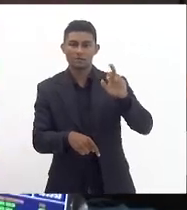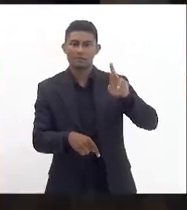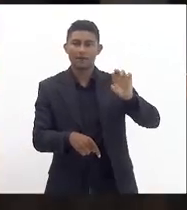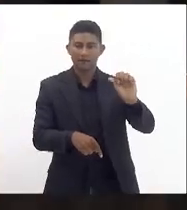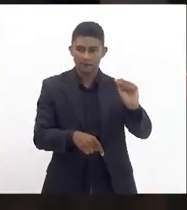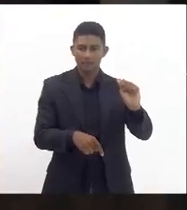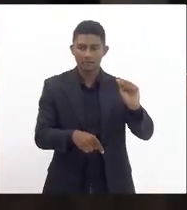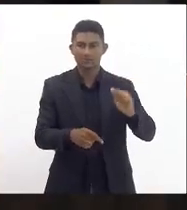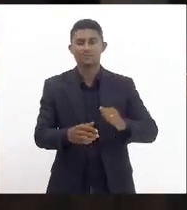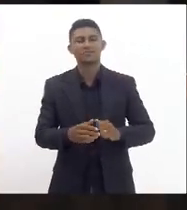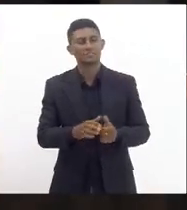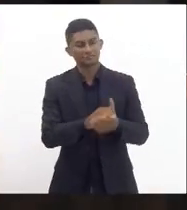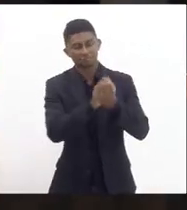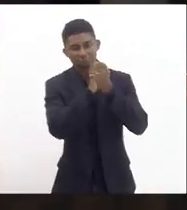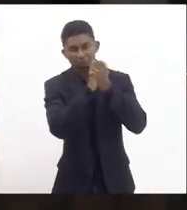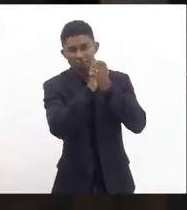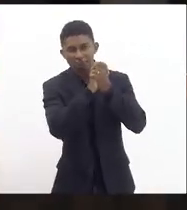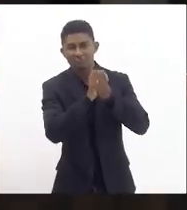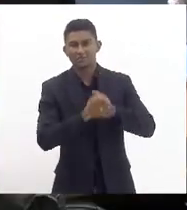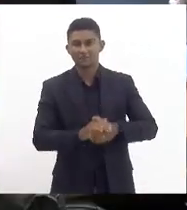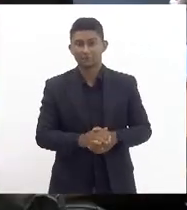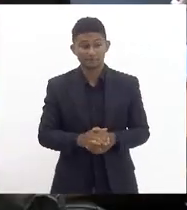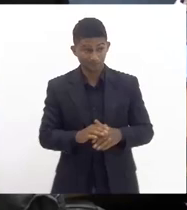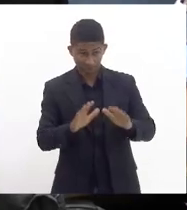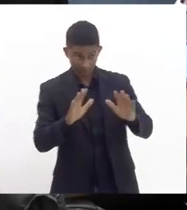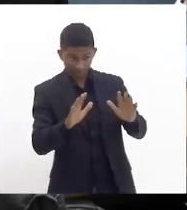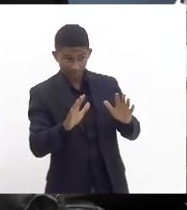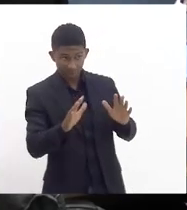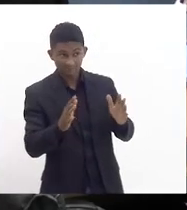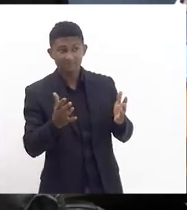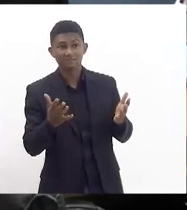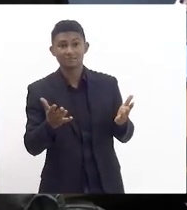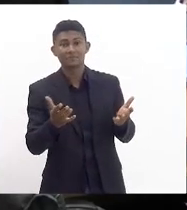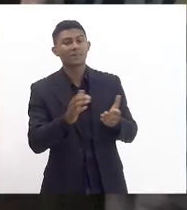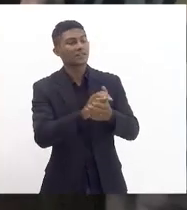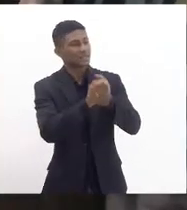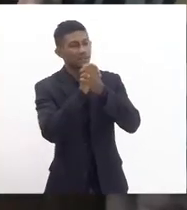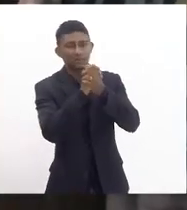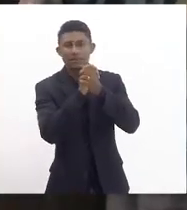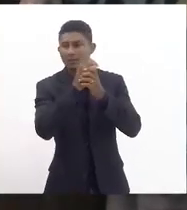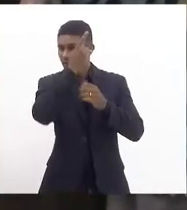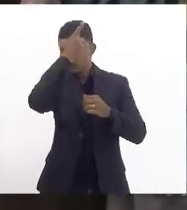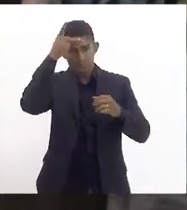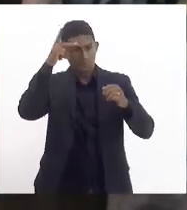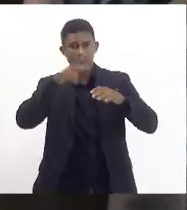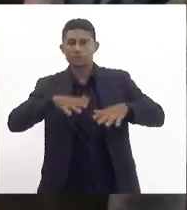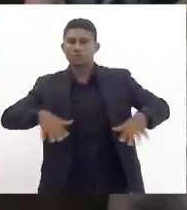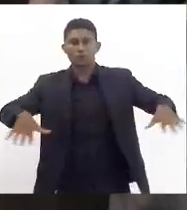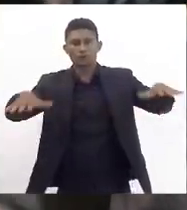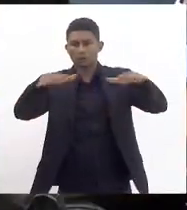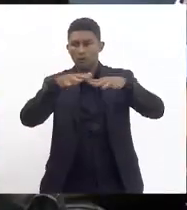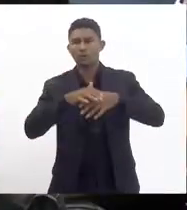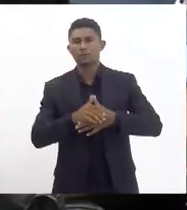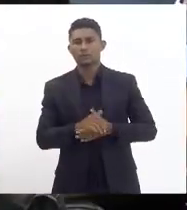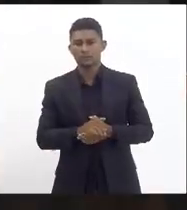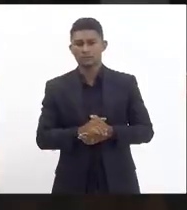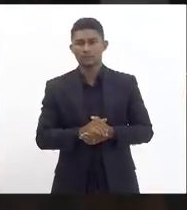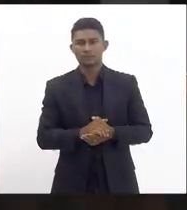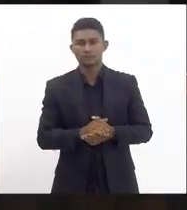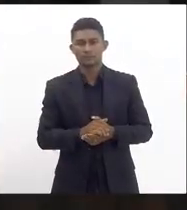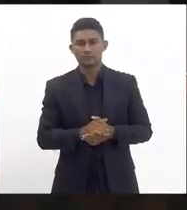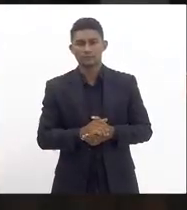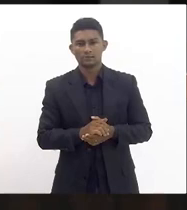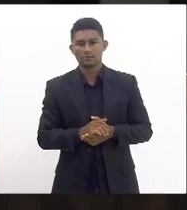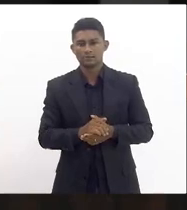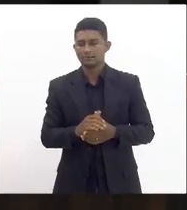é? Senhor presidente, vamos saudar quem deve, Arô Exu. Vamos